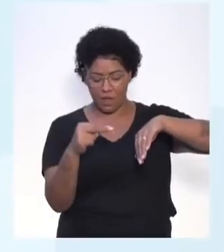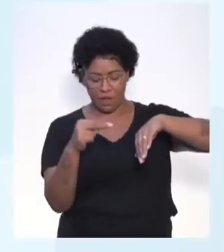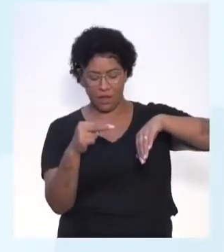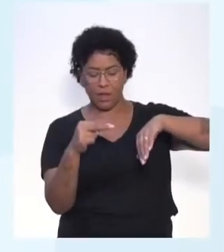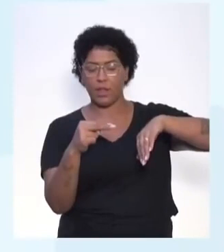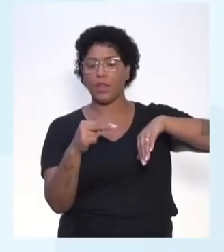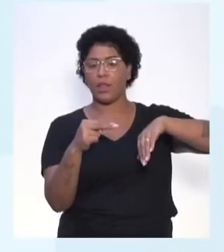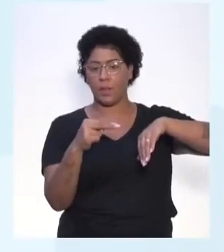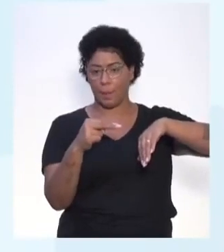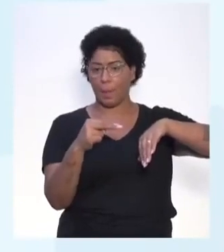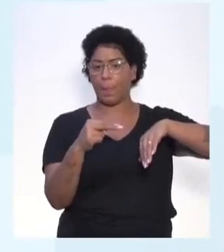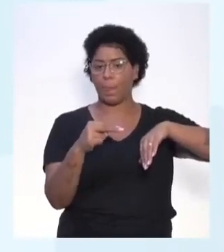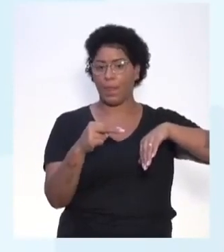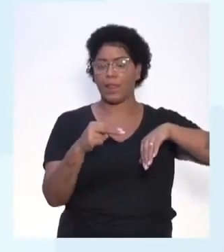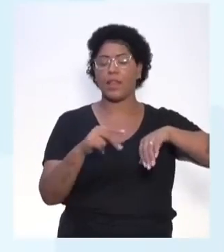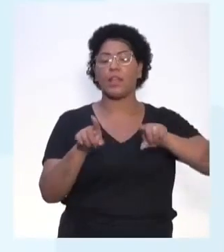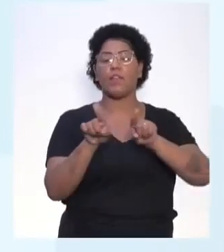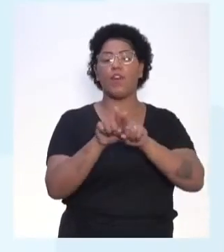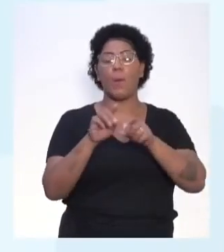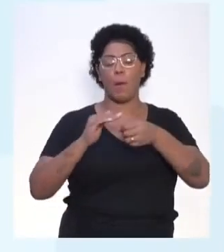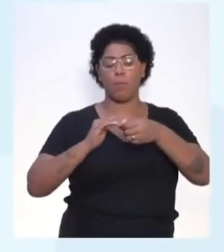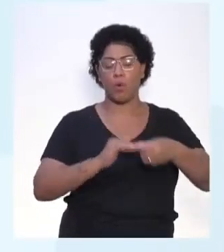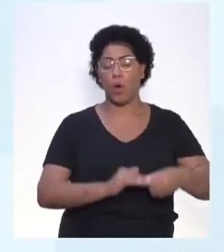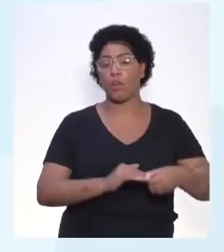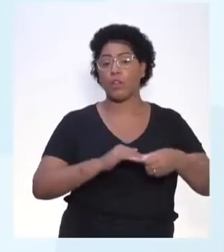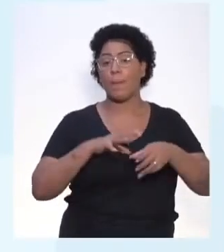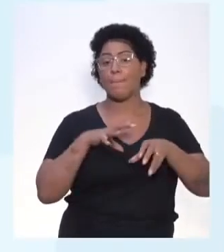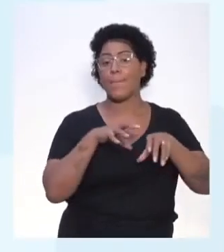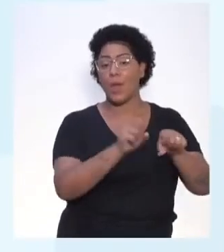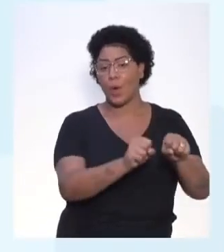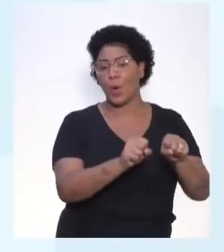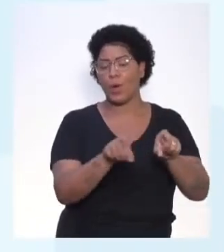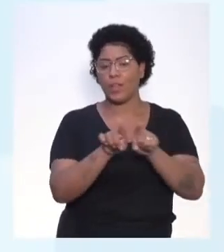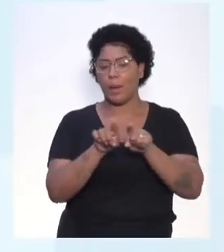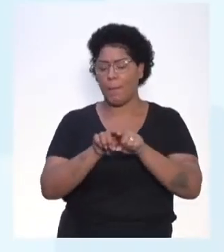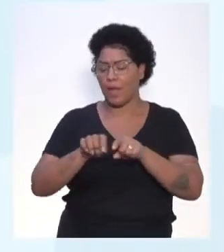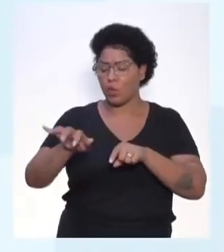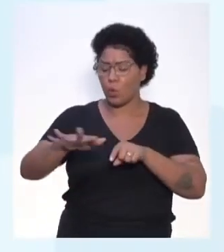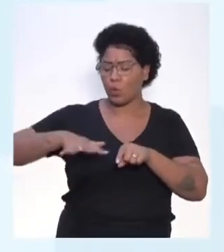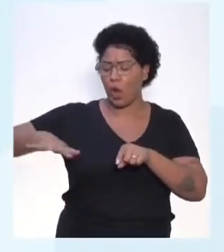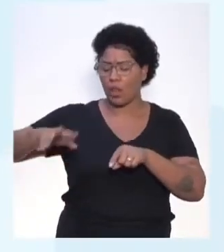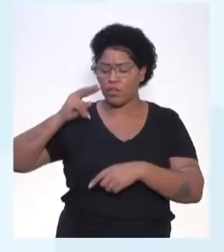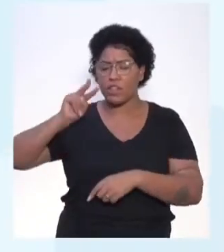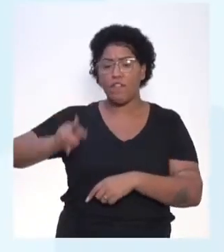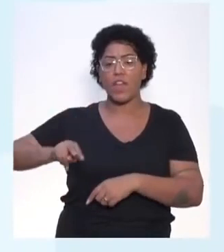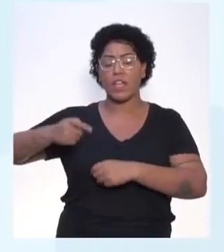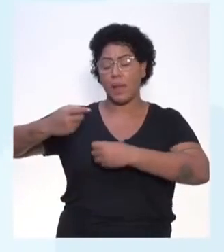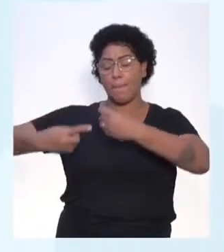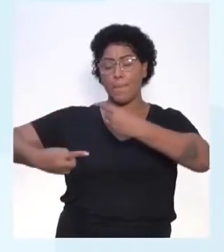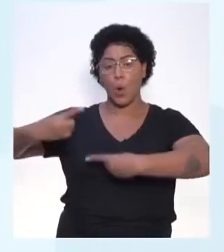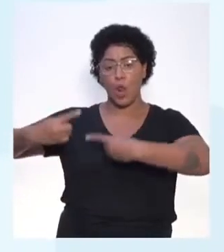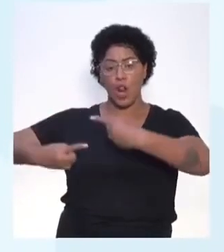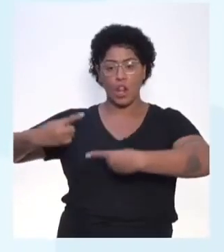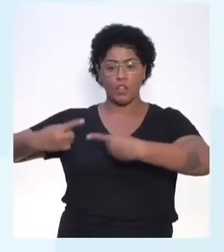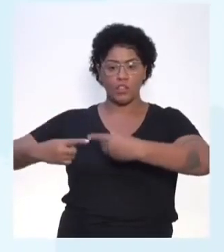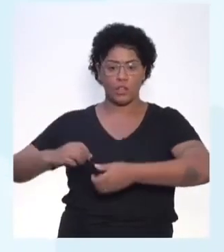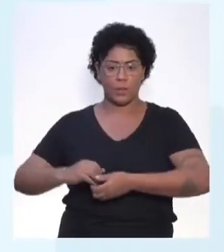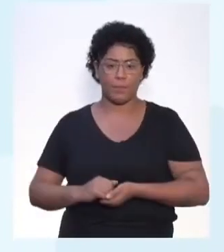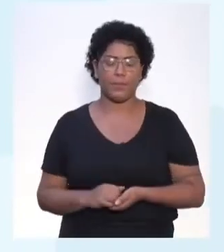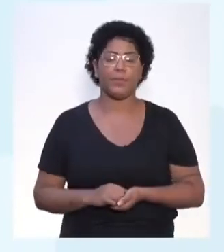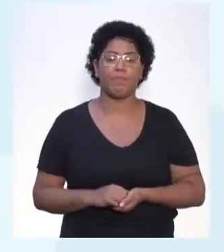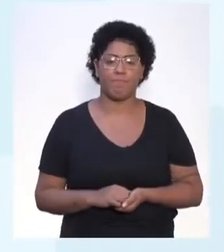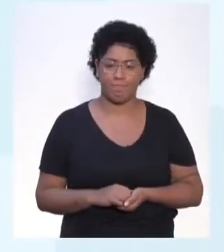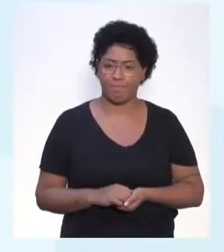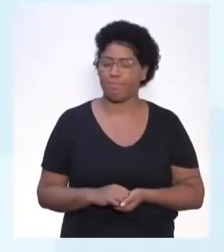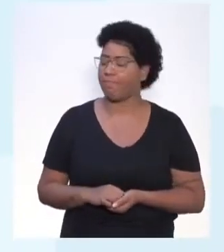colonizadores, e do outro lado, nós temos uma divisão política. A divisão política antes da Conferência de Berlim não